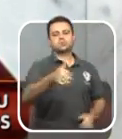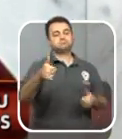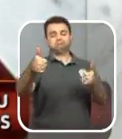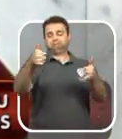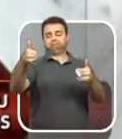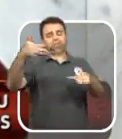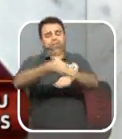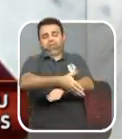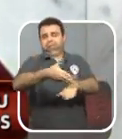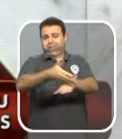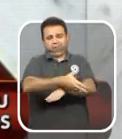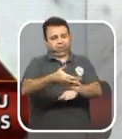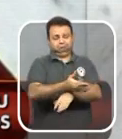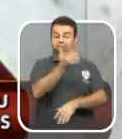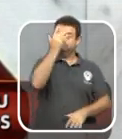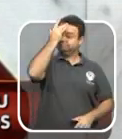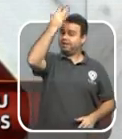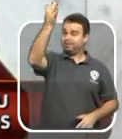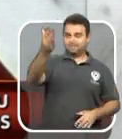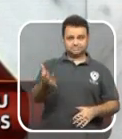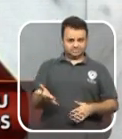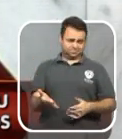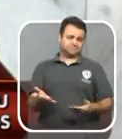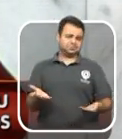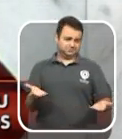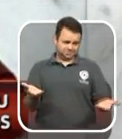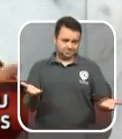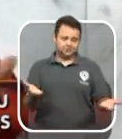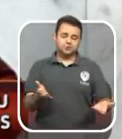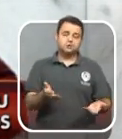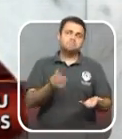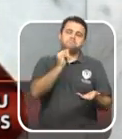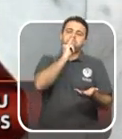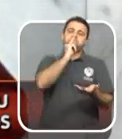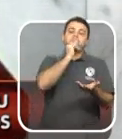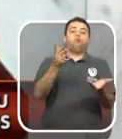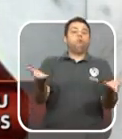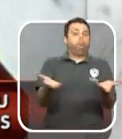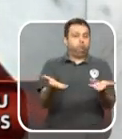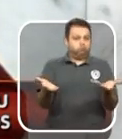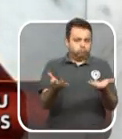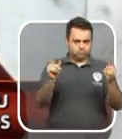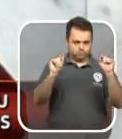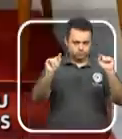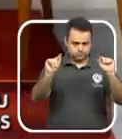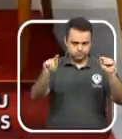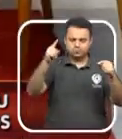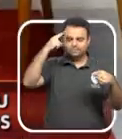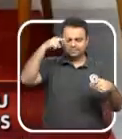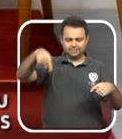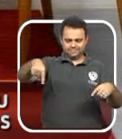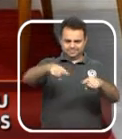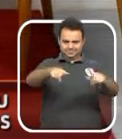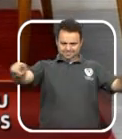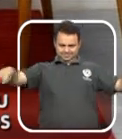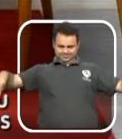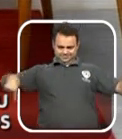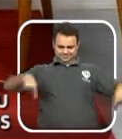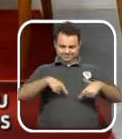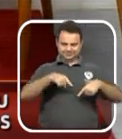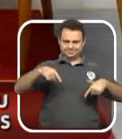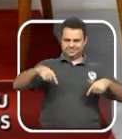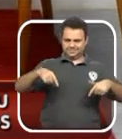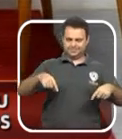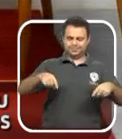Vamos falar um pouquinho o que foi feito aqui no plenário, a modernização, facilita para a população, quem está aqui, acompanhar, né, as sessões,